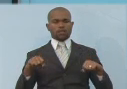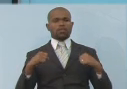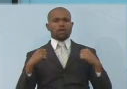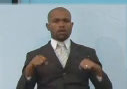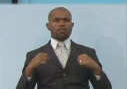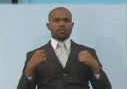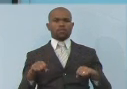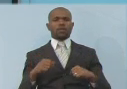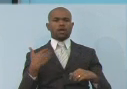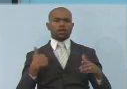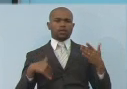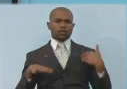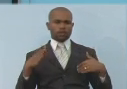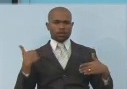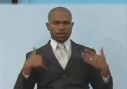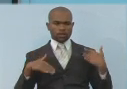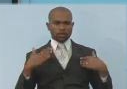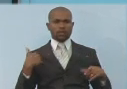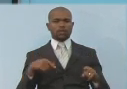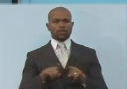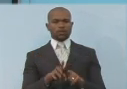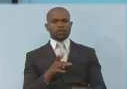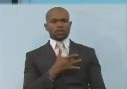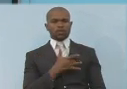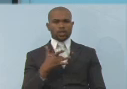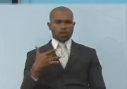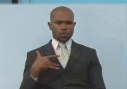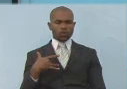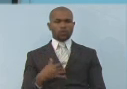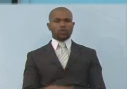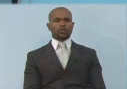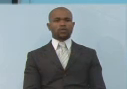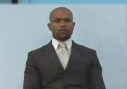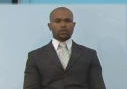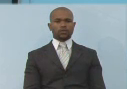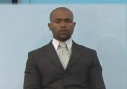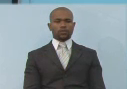mais lazer e saúde aos nossos servidores.